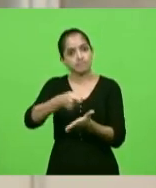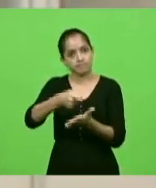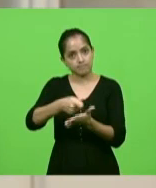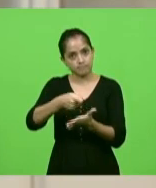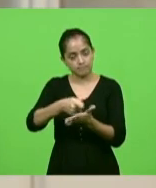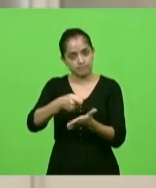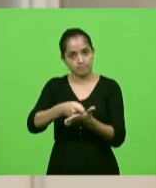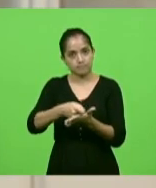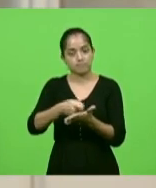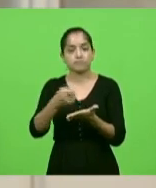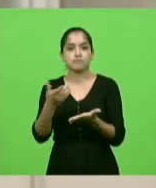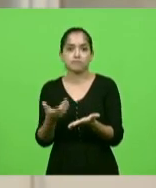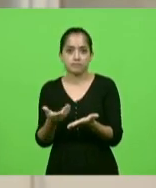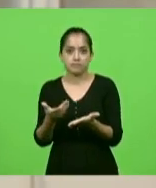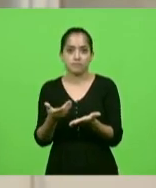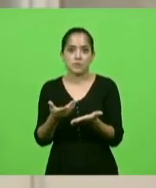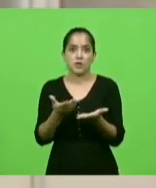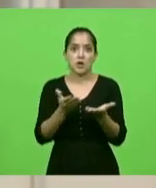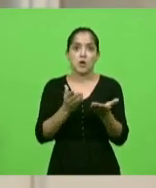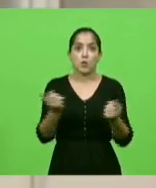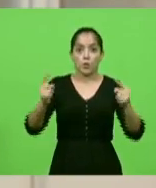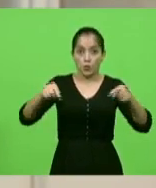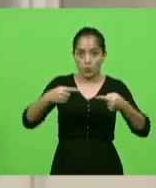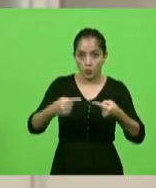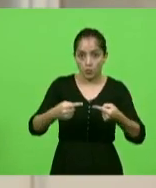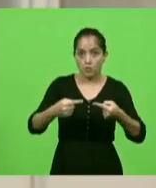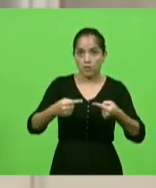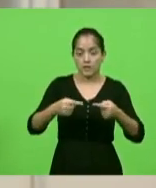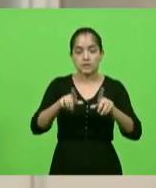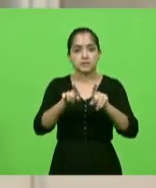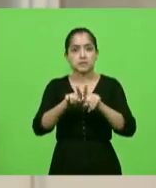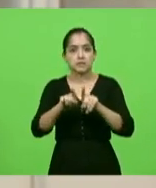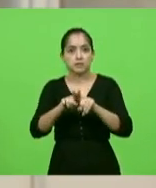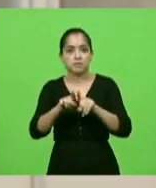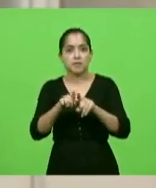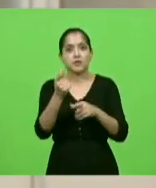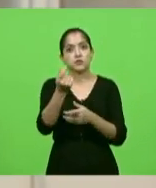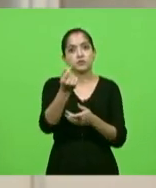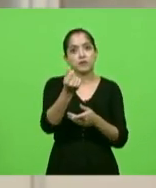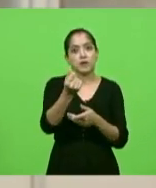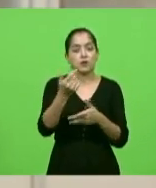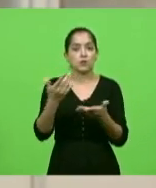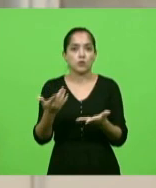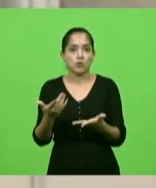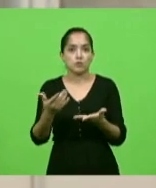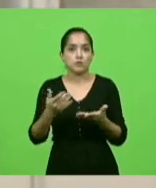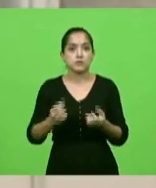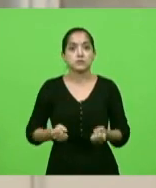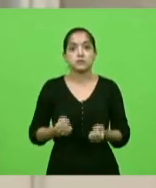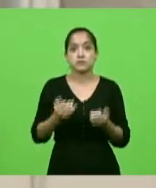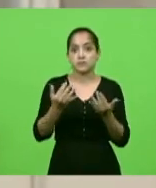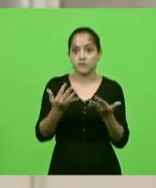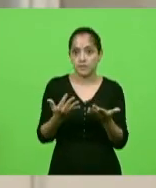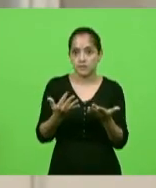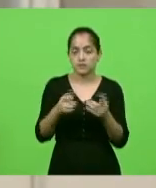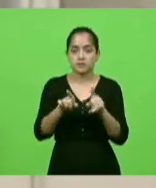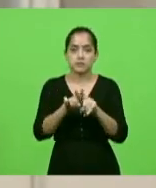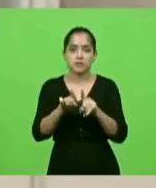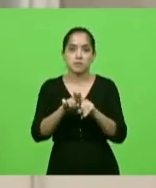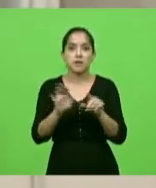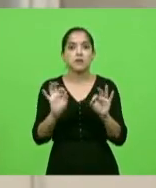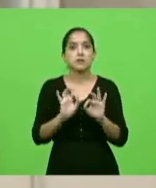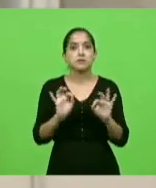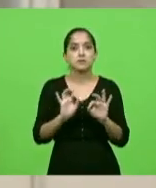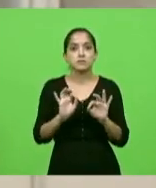bus casos de concorrência e de tomada de preços bem como nas dispensas e